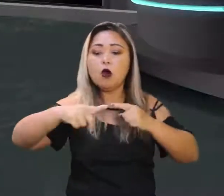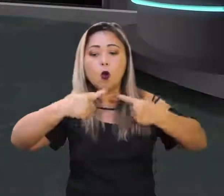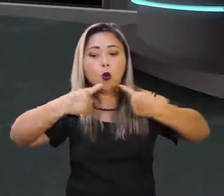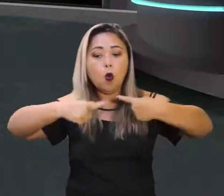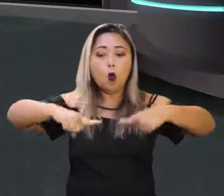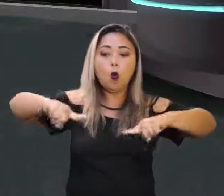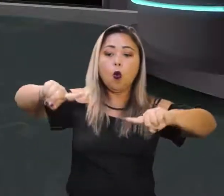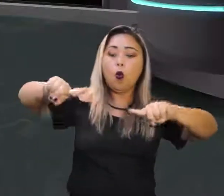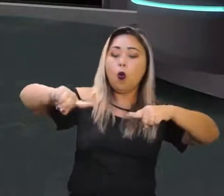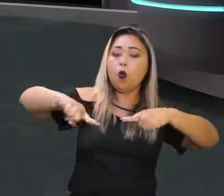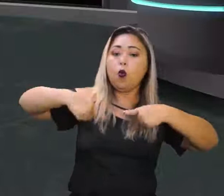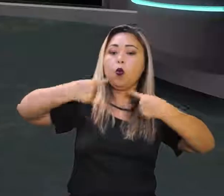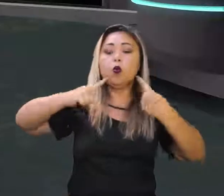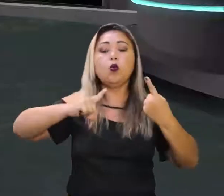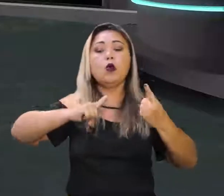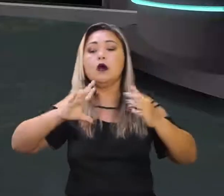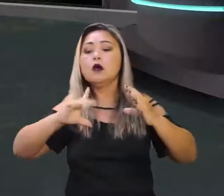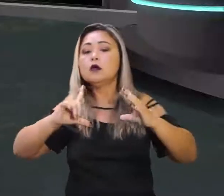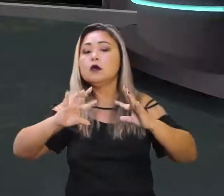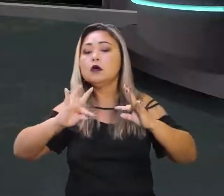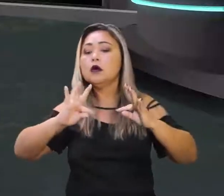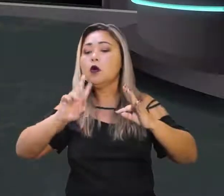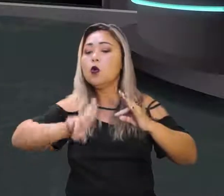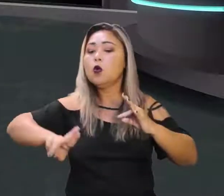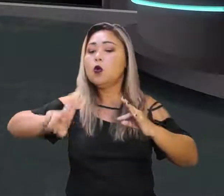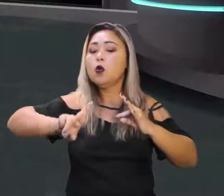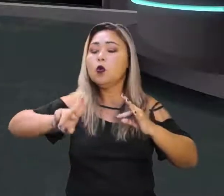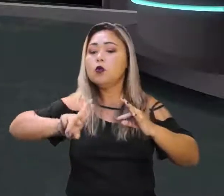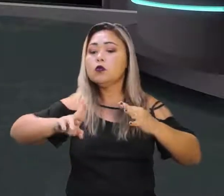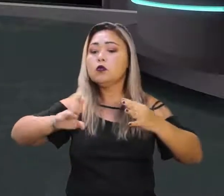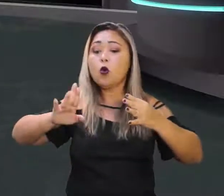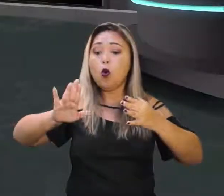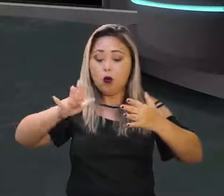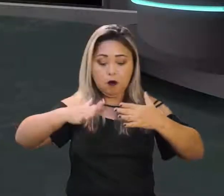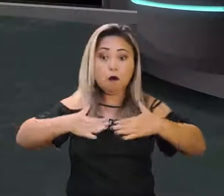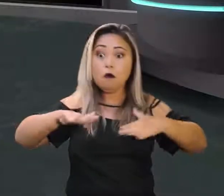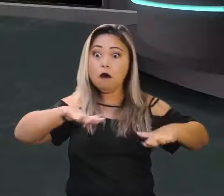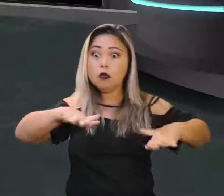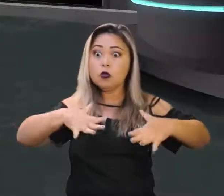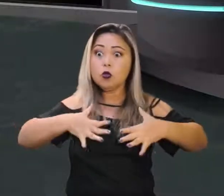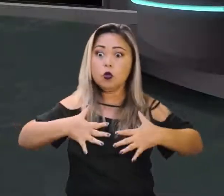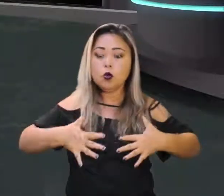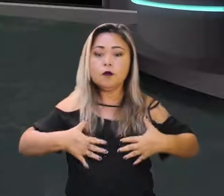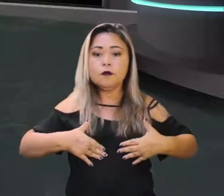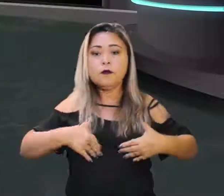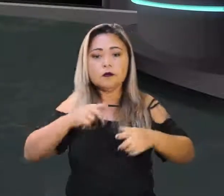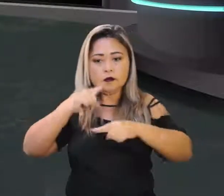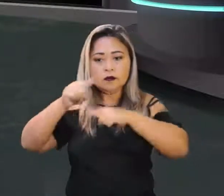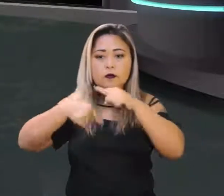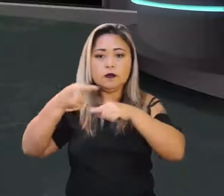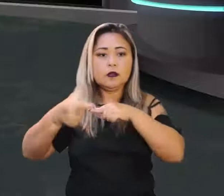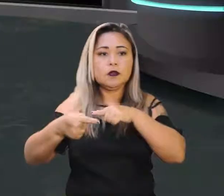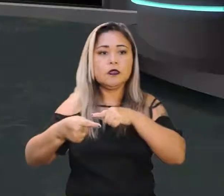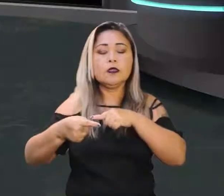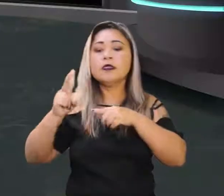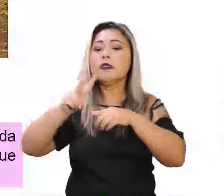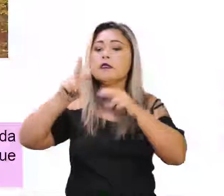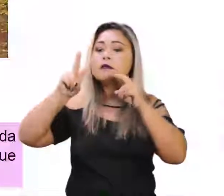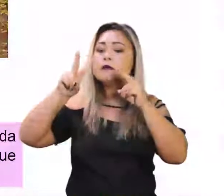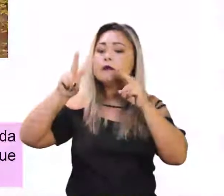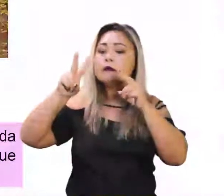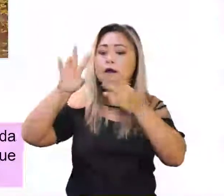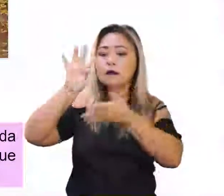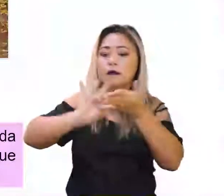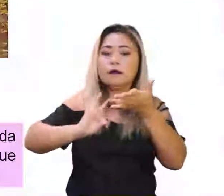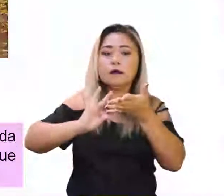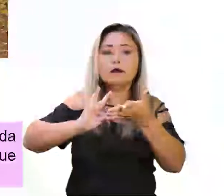cordas, enfim. Ele usa todo o movimento do corpo. Então, vamos dar sequência aqui ao nosso texto.